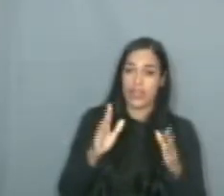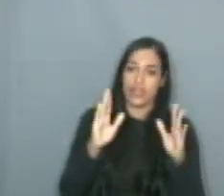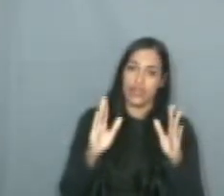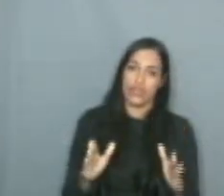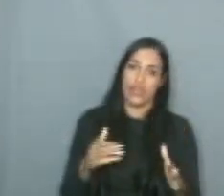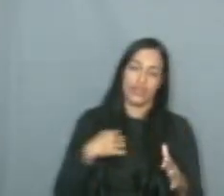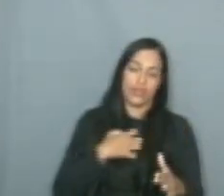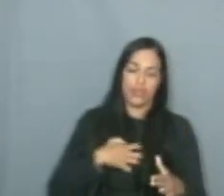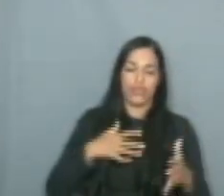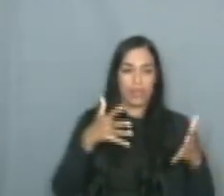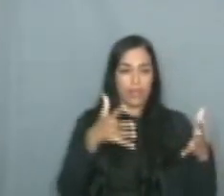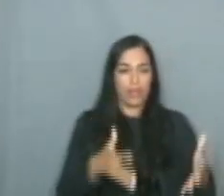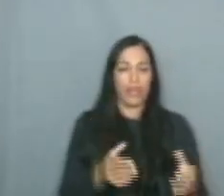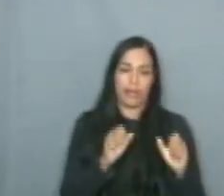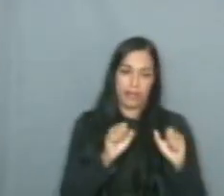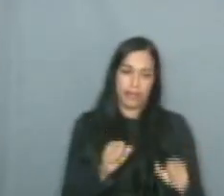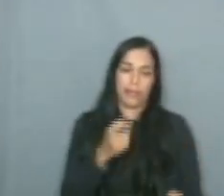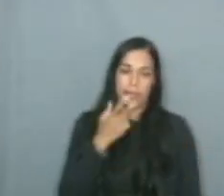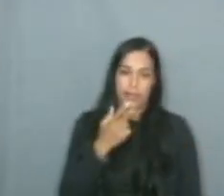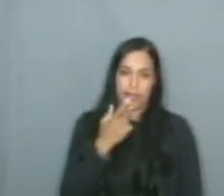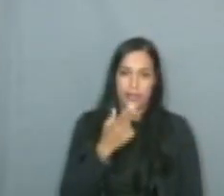estou chateada. Pode falar.